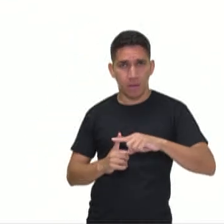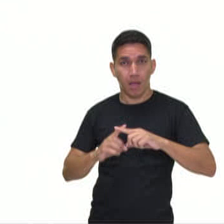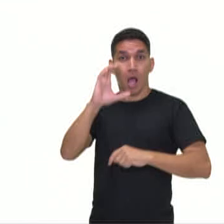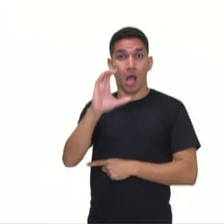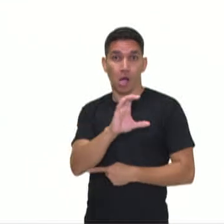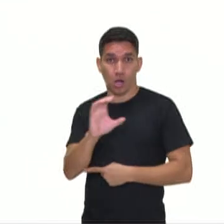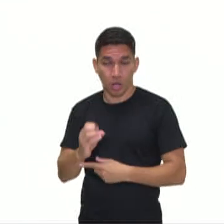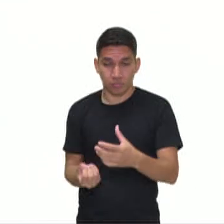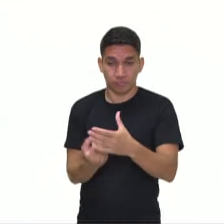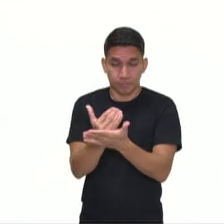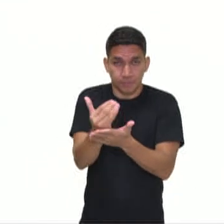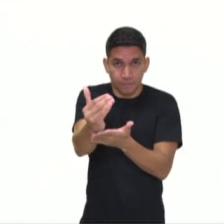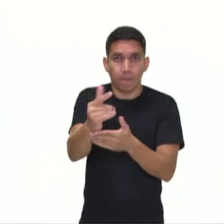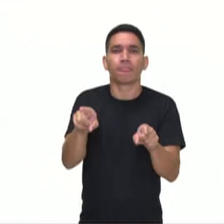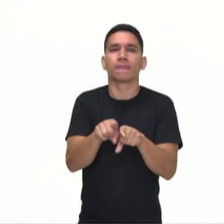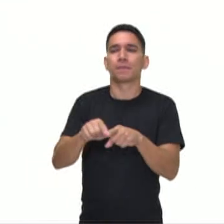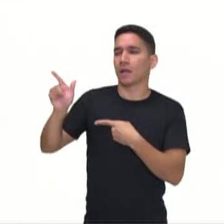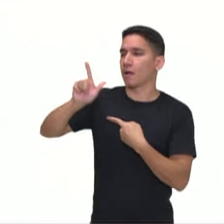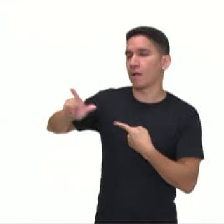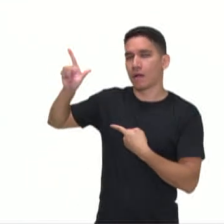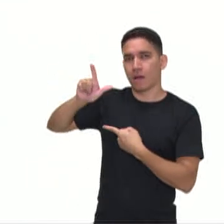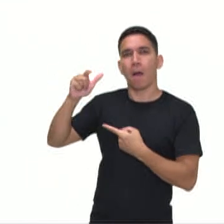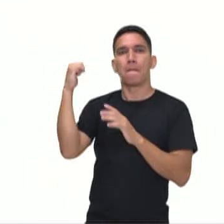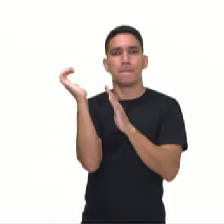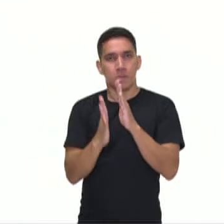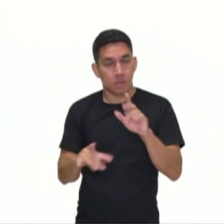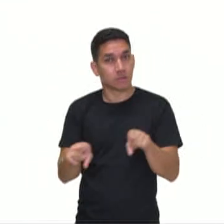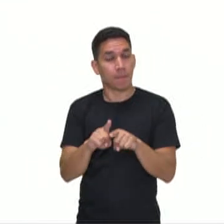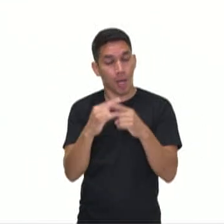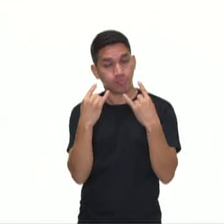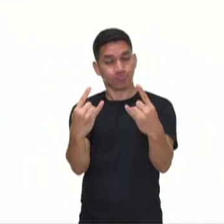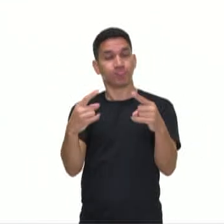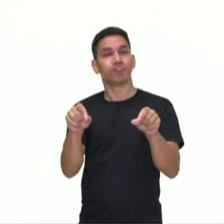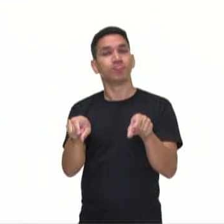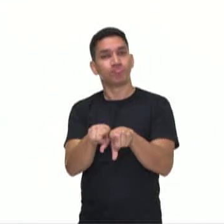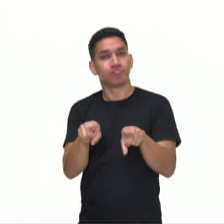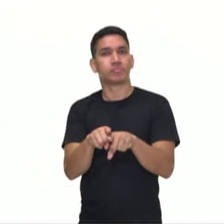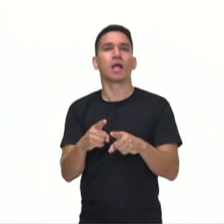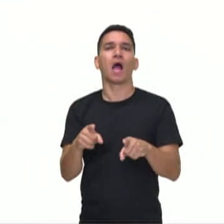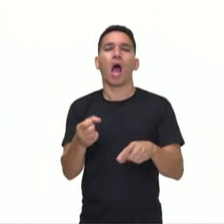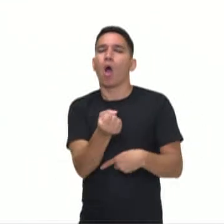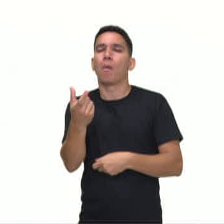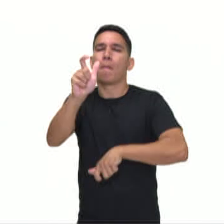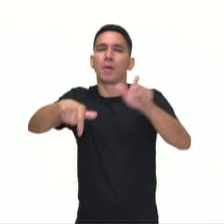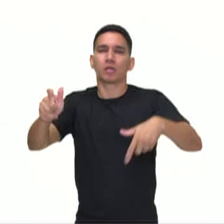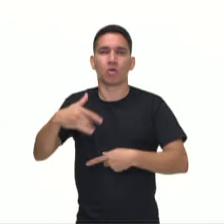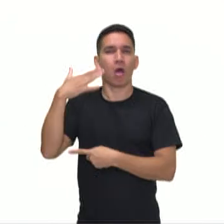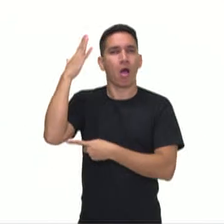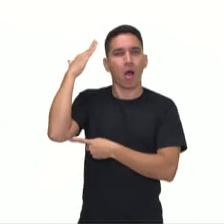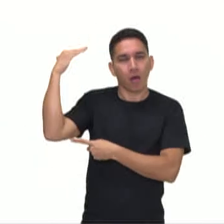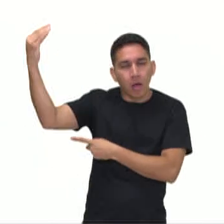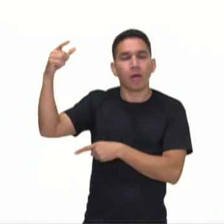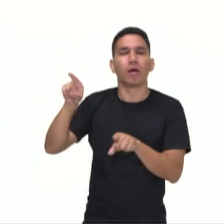A literatura barroca brasileira também recebe grande destaque. Personagens da pintura e escultura são carregadas de emoção